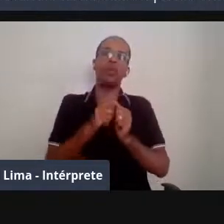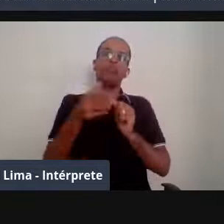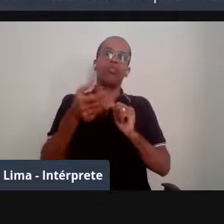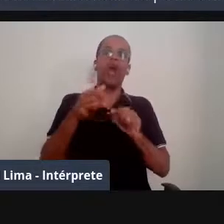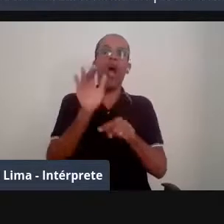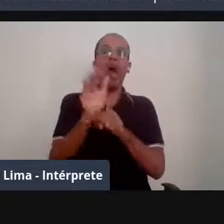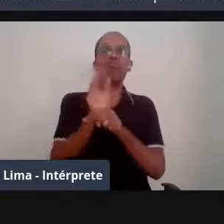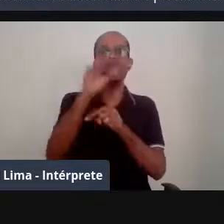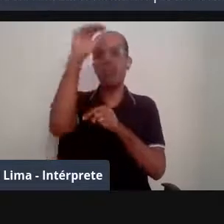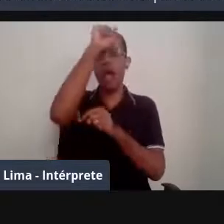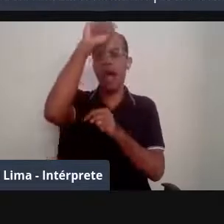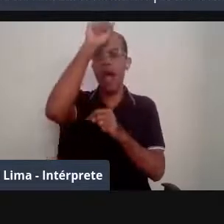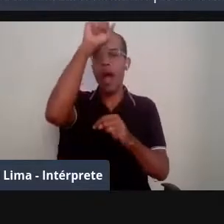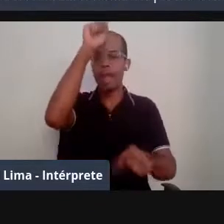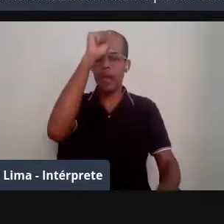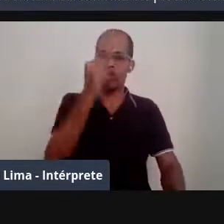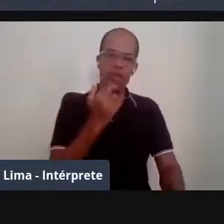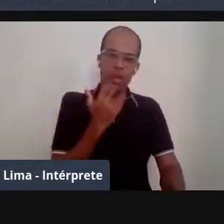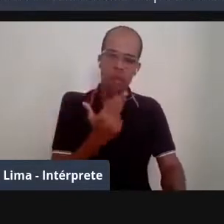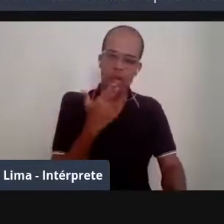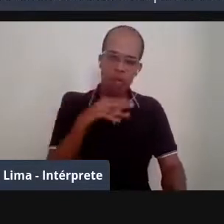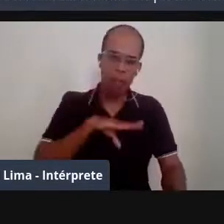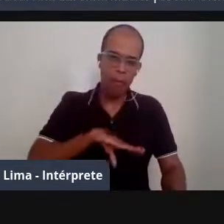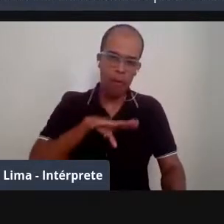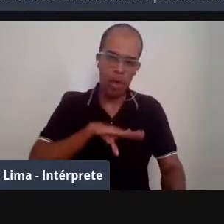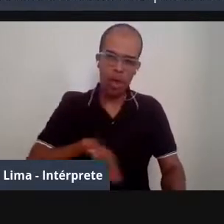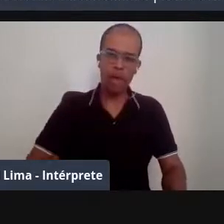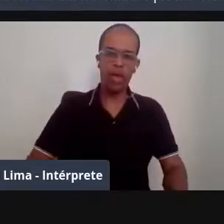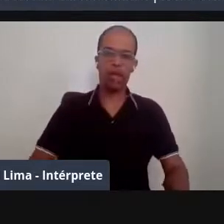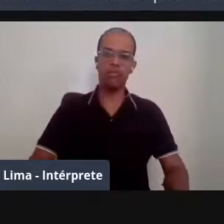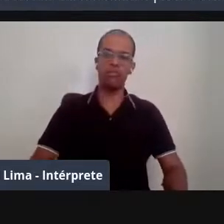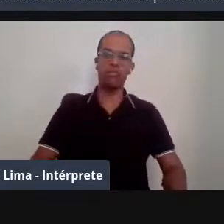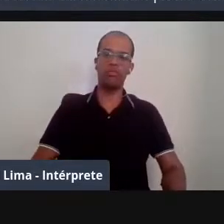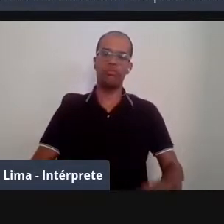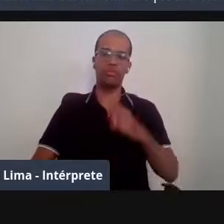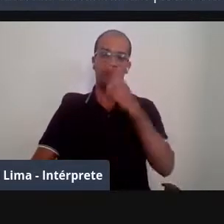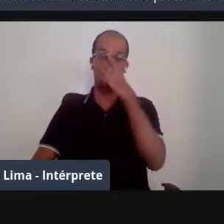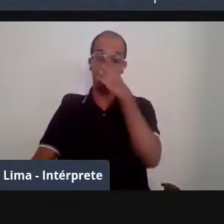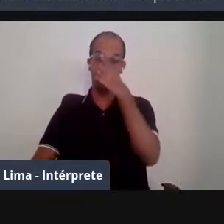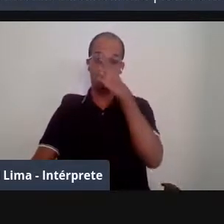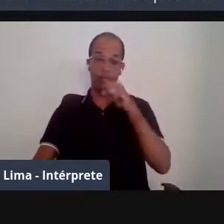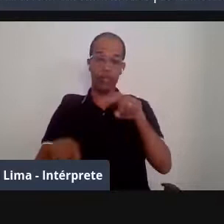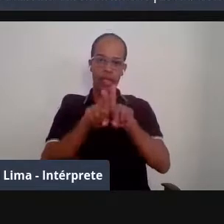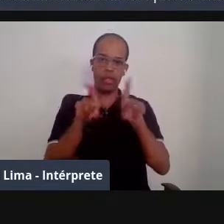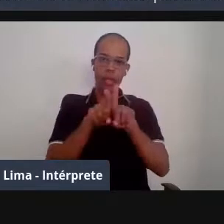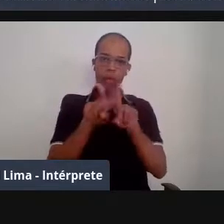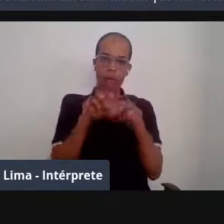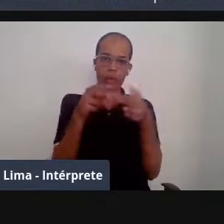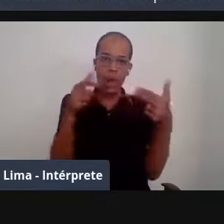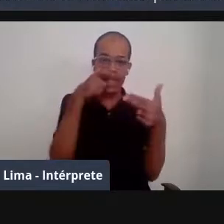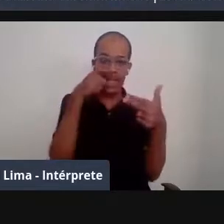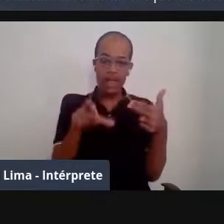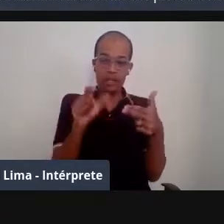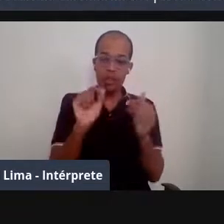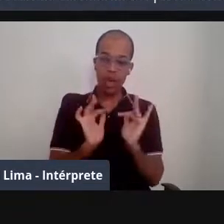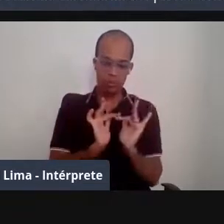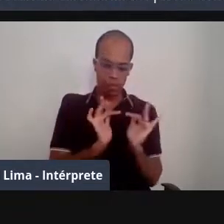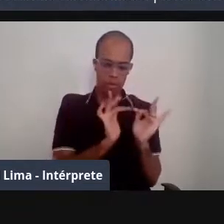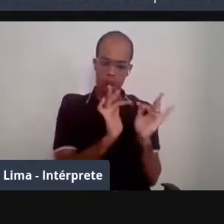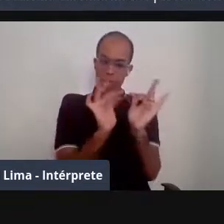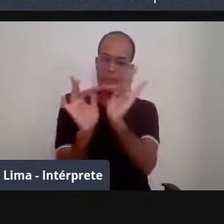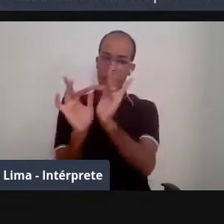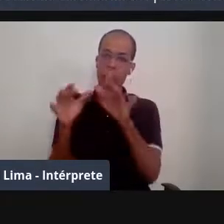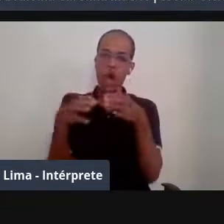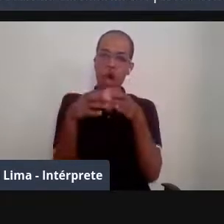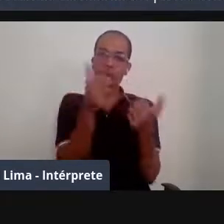os não lusófonos. Existe também algo muito interessante, que é uma criação de redes, né, afetivas e redes de apoio